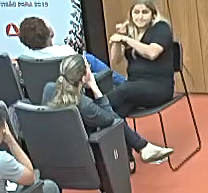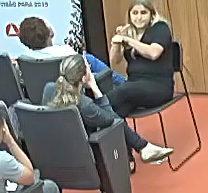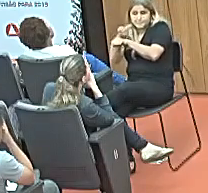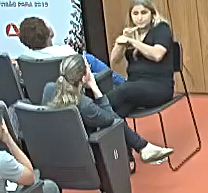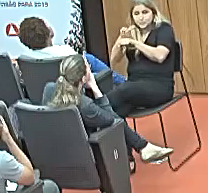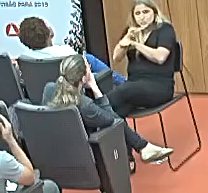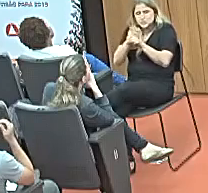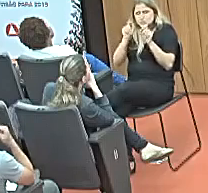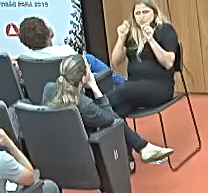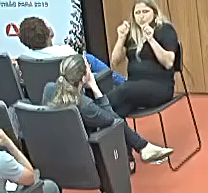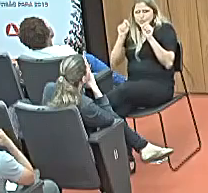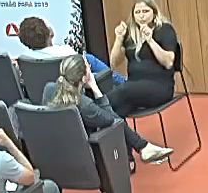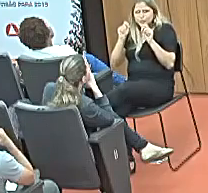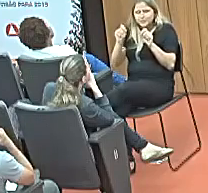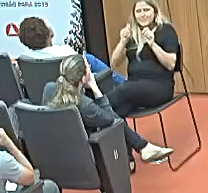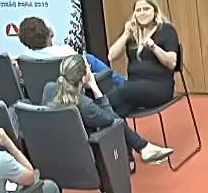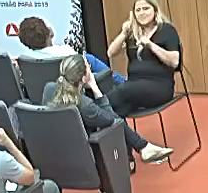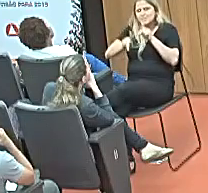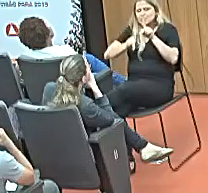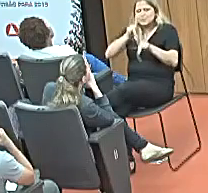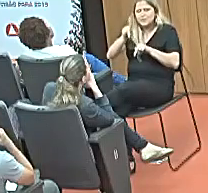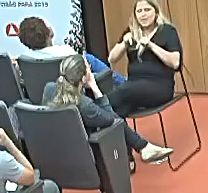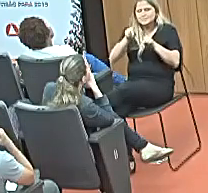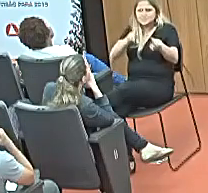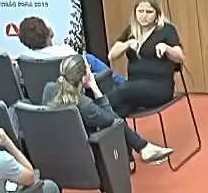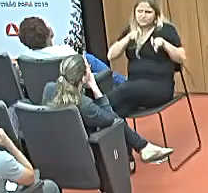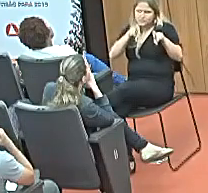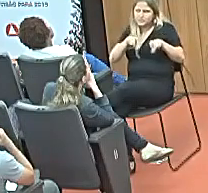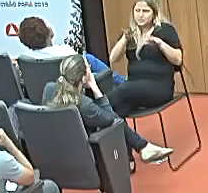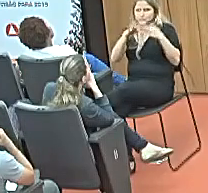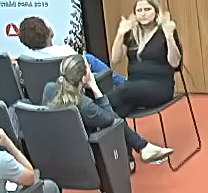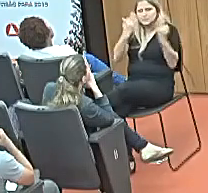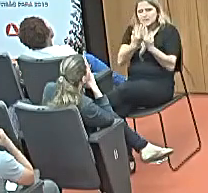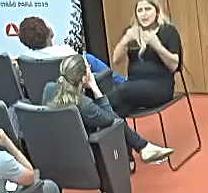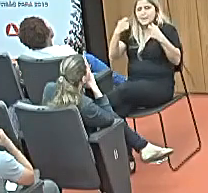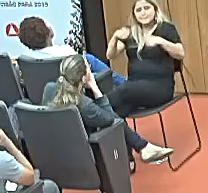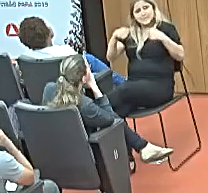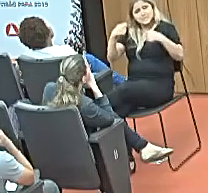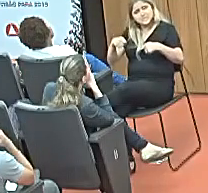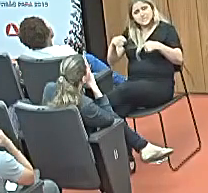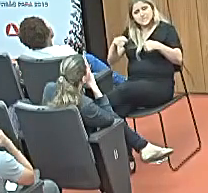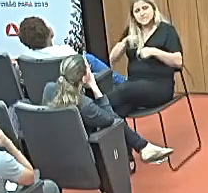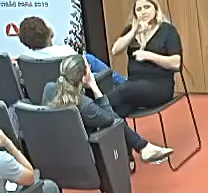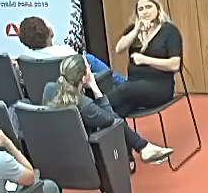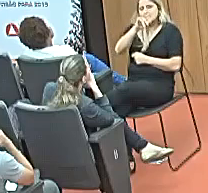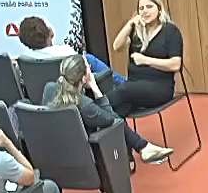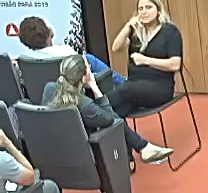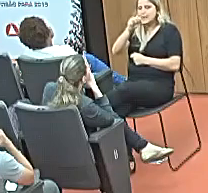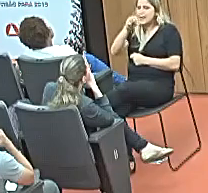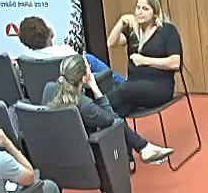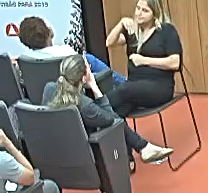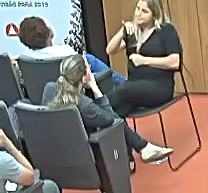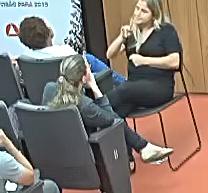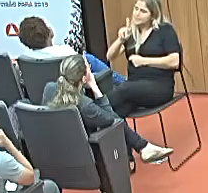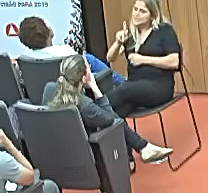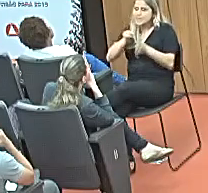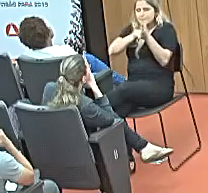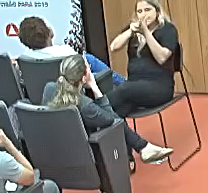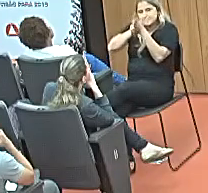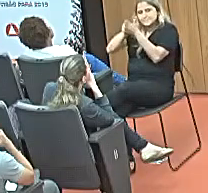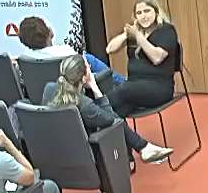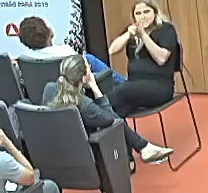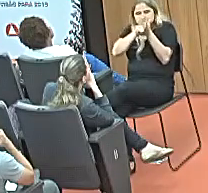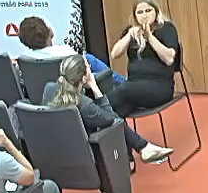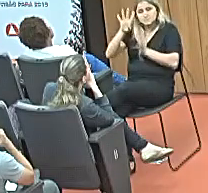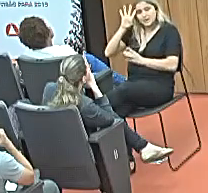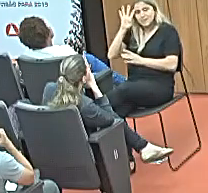demandas do público em questão é que são os agricultores familiares ea epamig pesquise né pra resolvi para